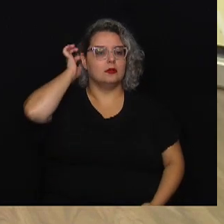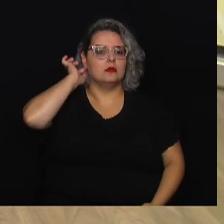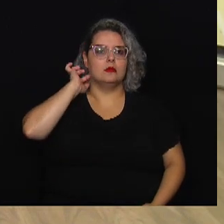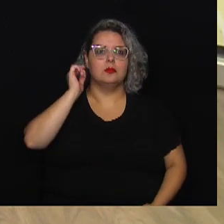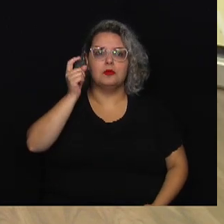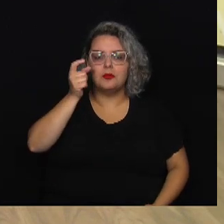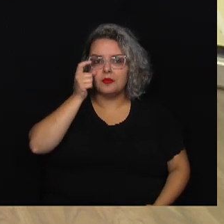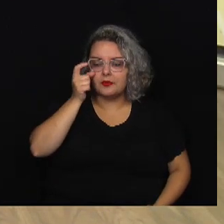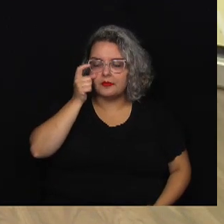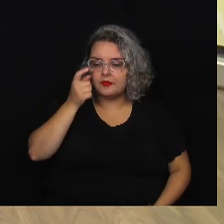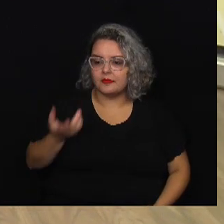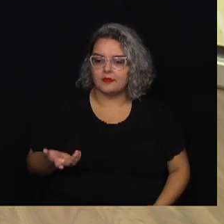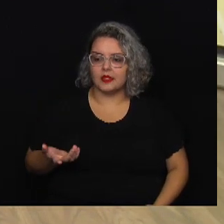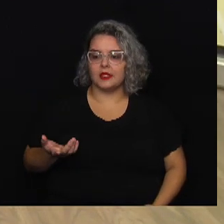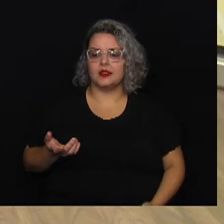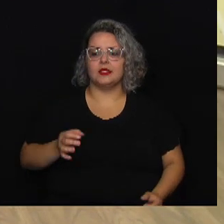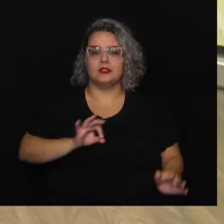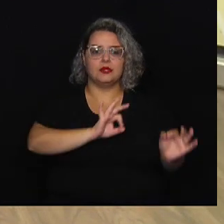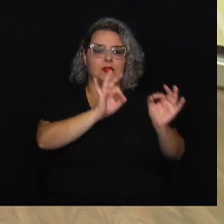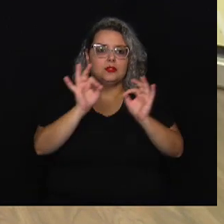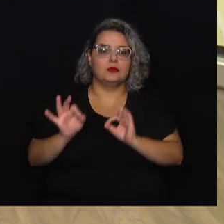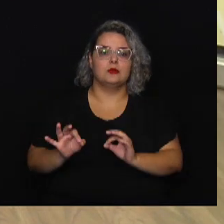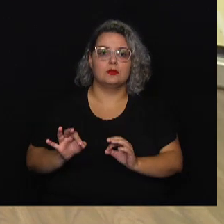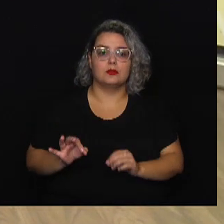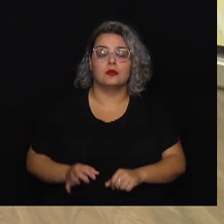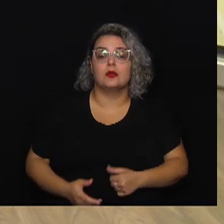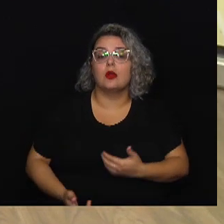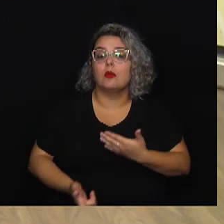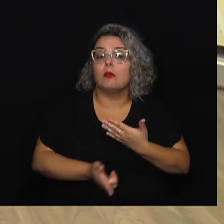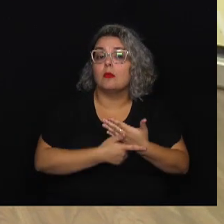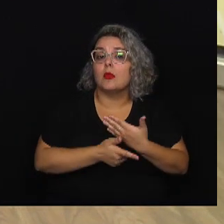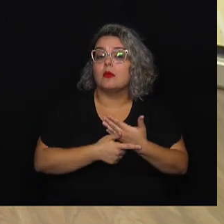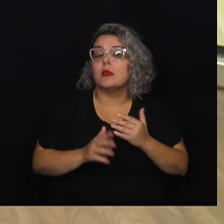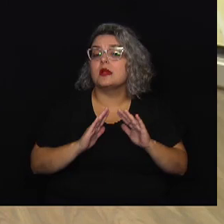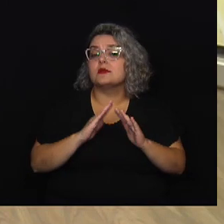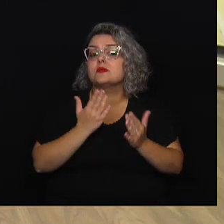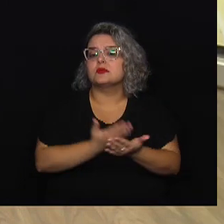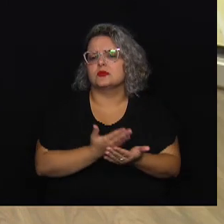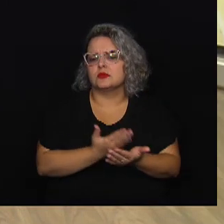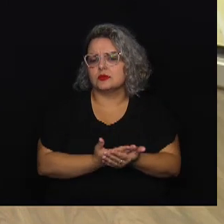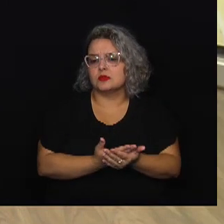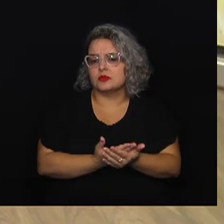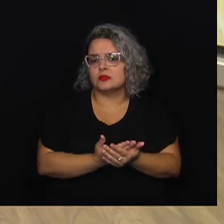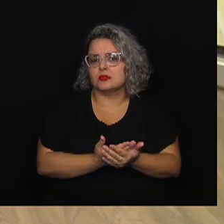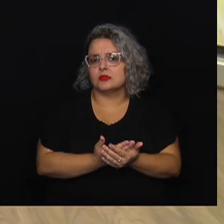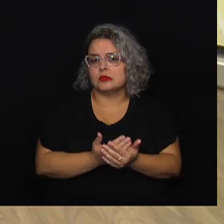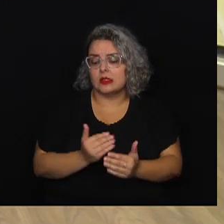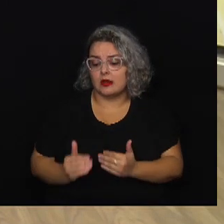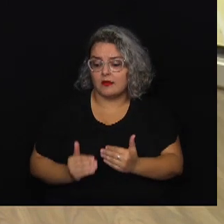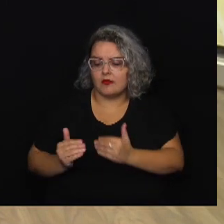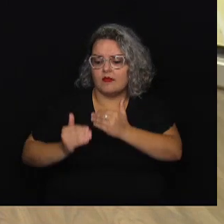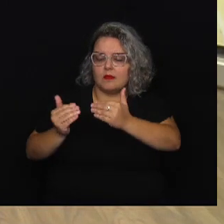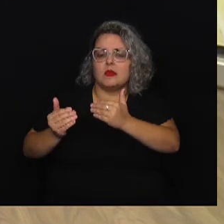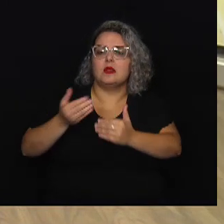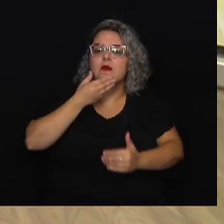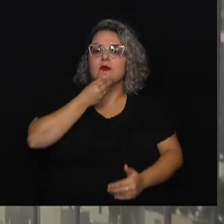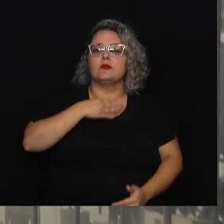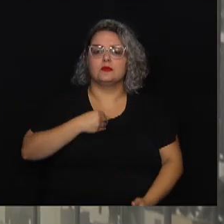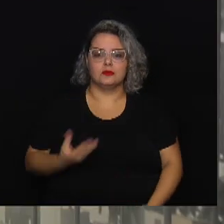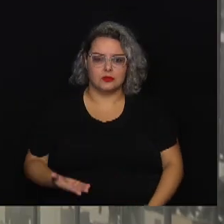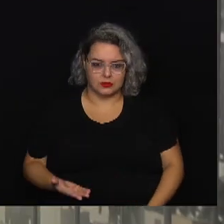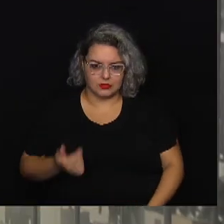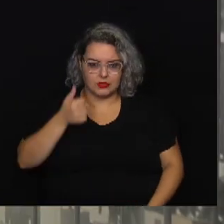assiste e acompanha, que é o papel das escolas na formação dos filhos. Porque a gente sabe que as escolas